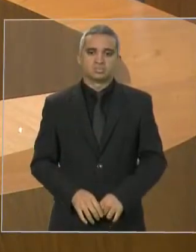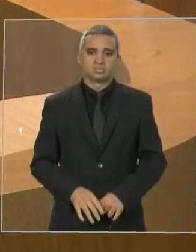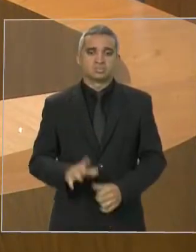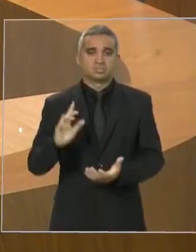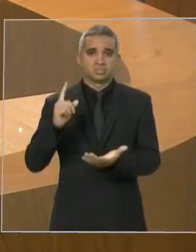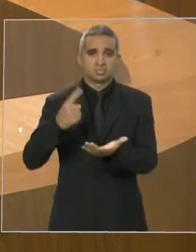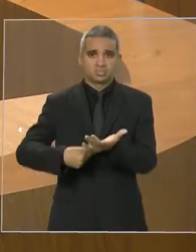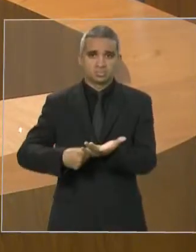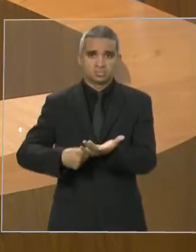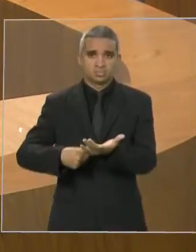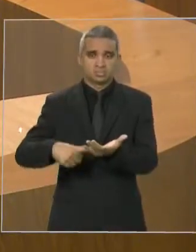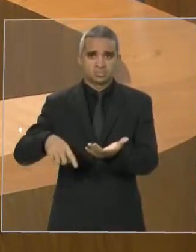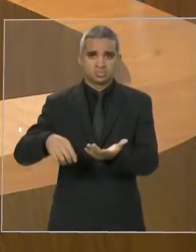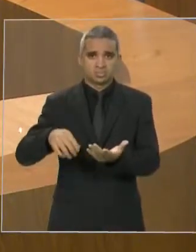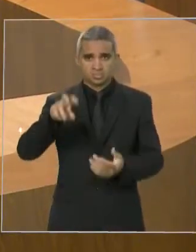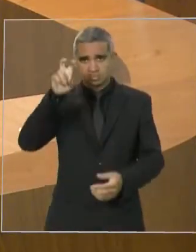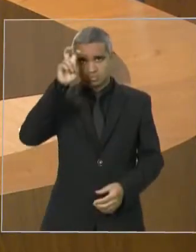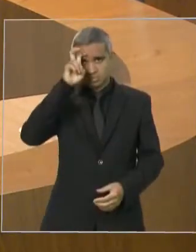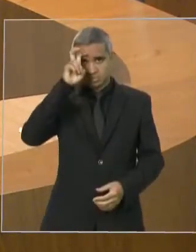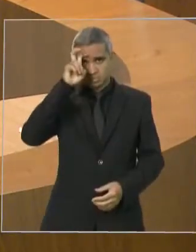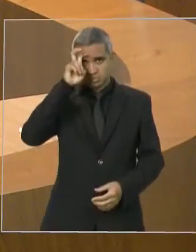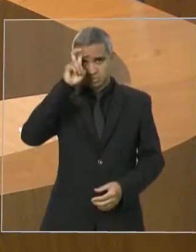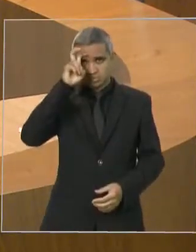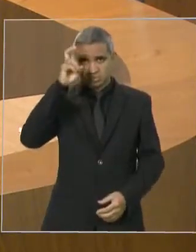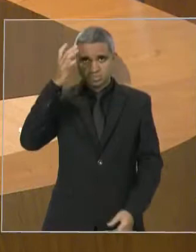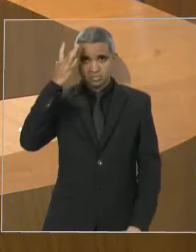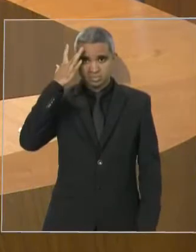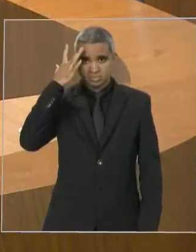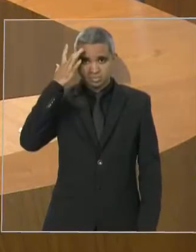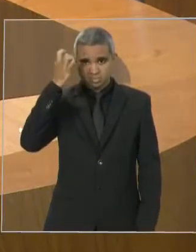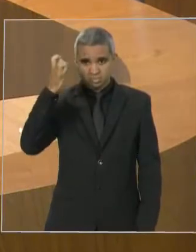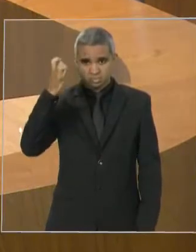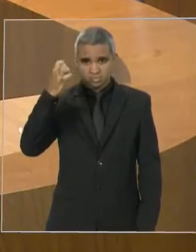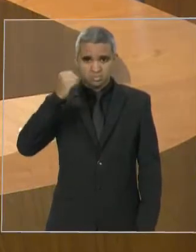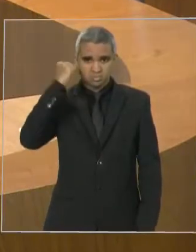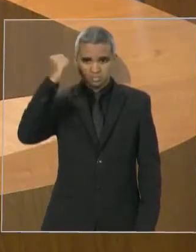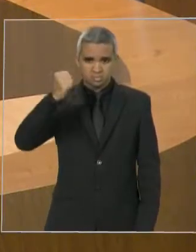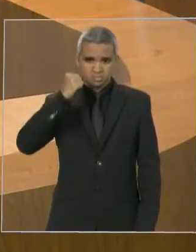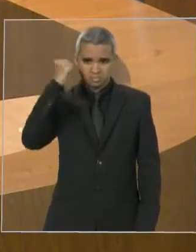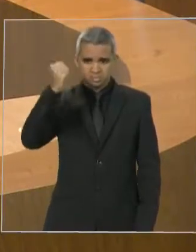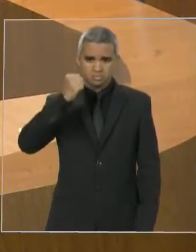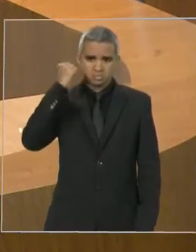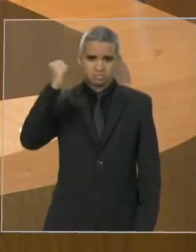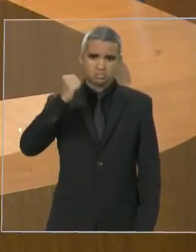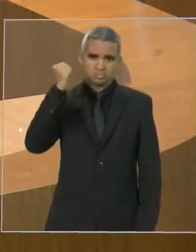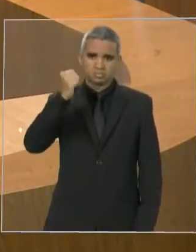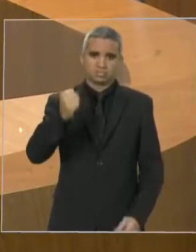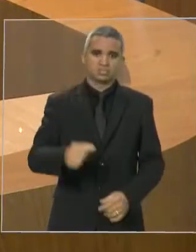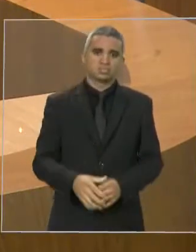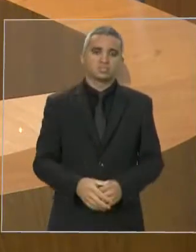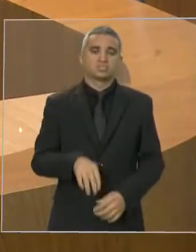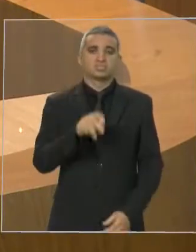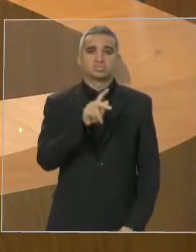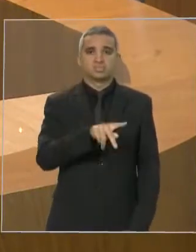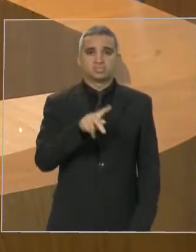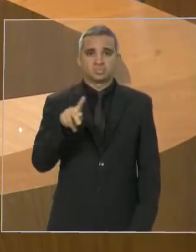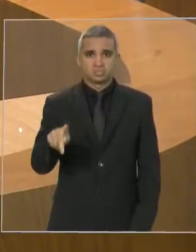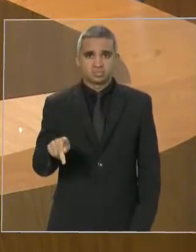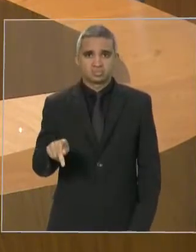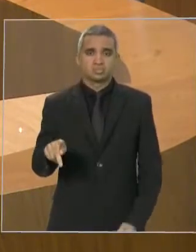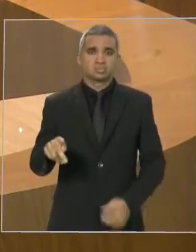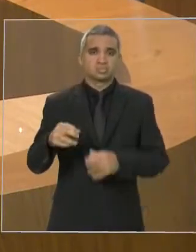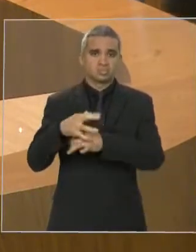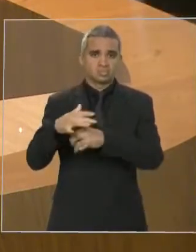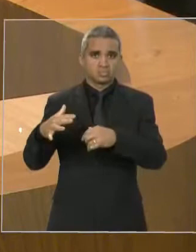agendado para quinta-feira, amanhã, uma manifestação dos professores